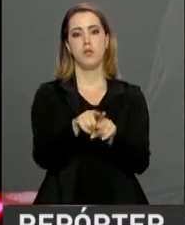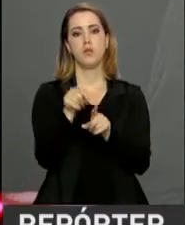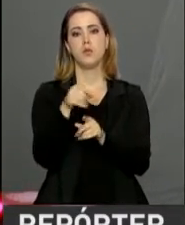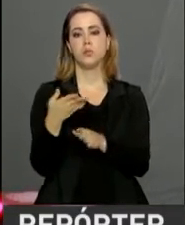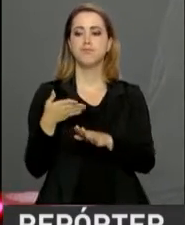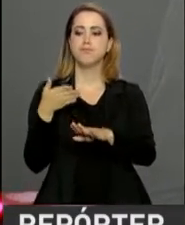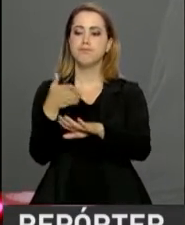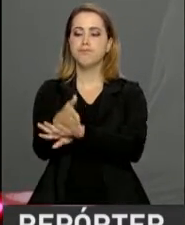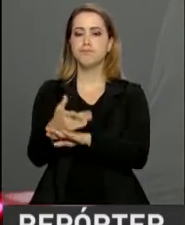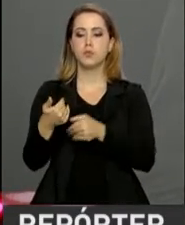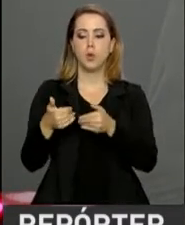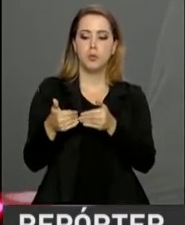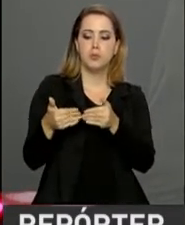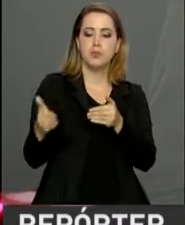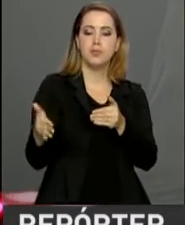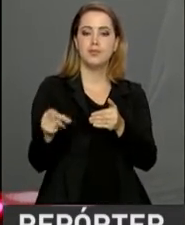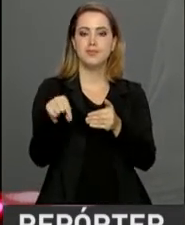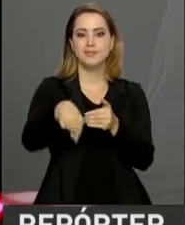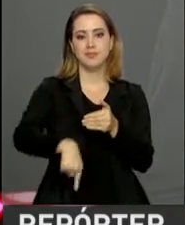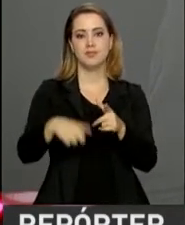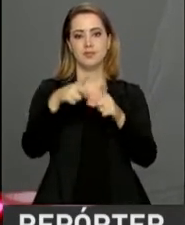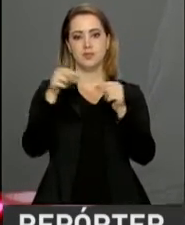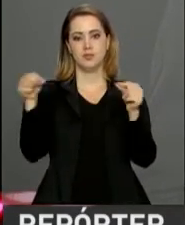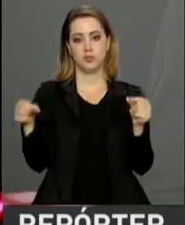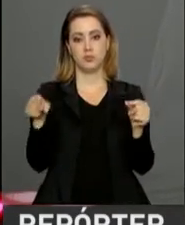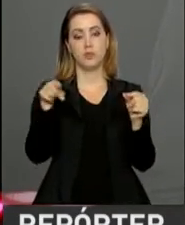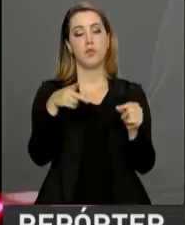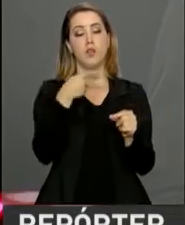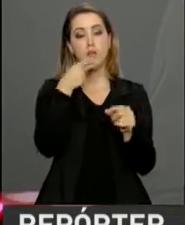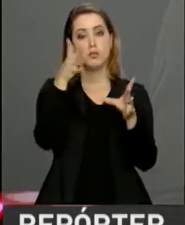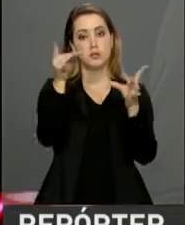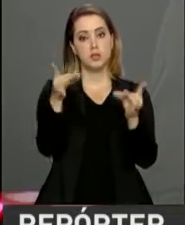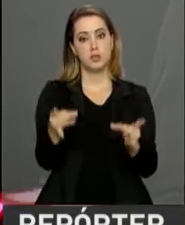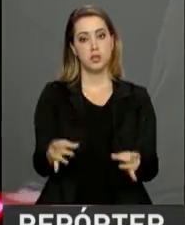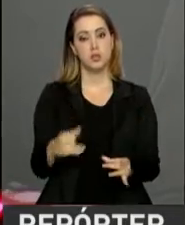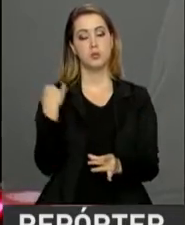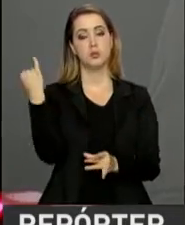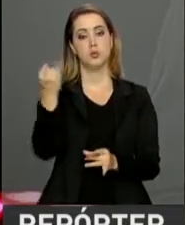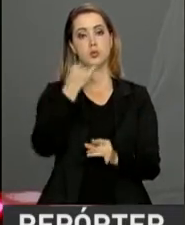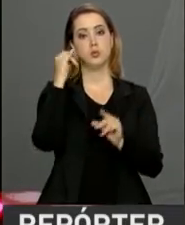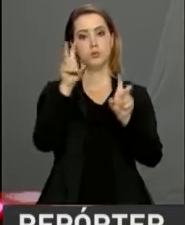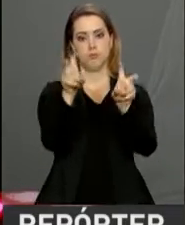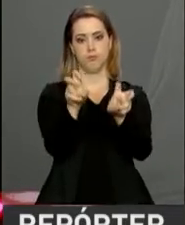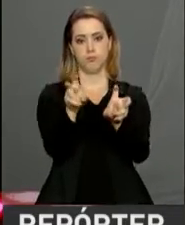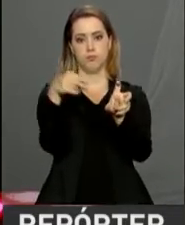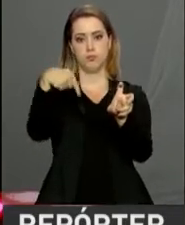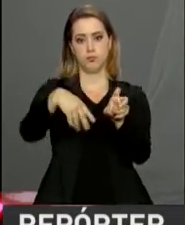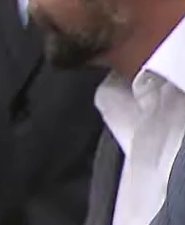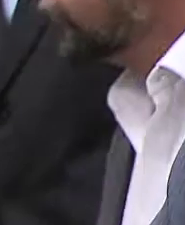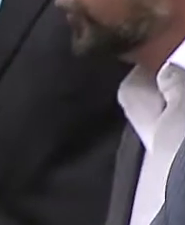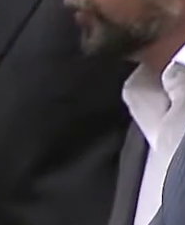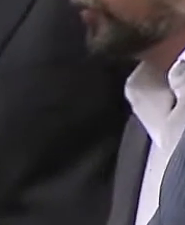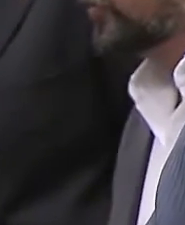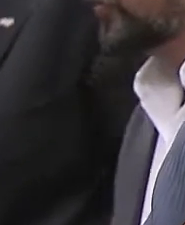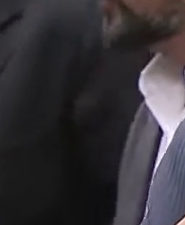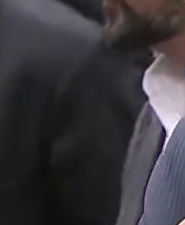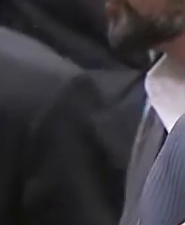participou da abertura do evento aqui em brasília e destacou a importância do tema deste ano